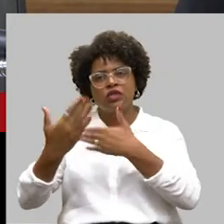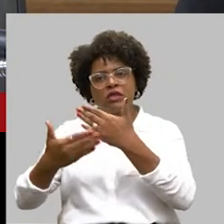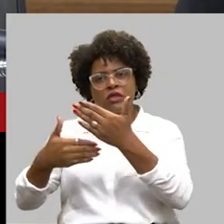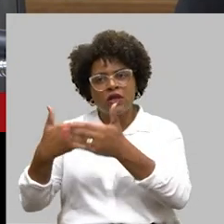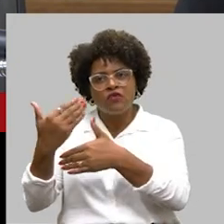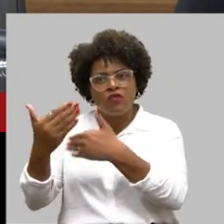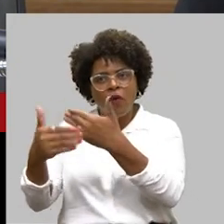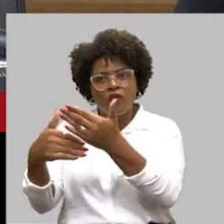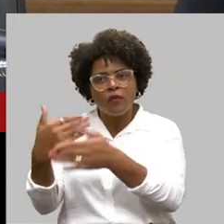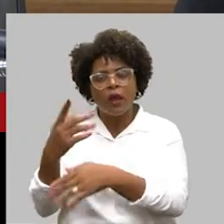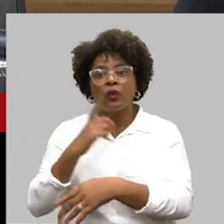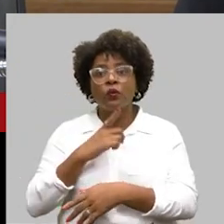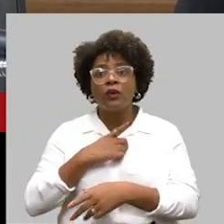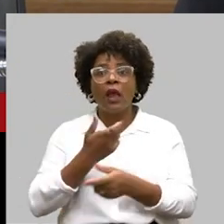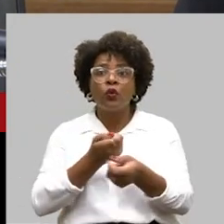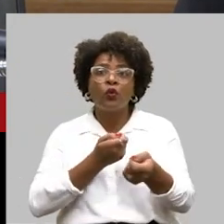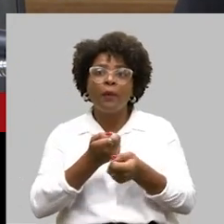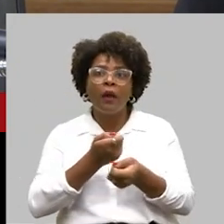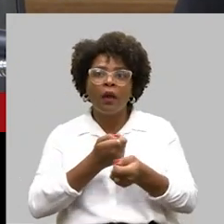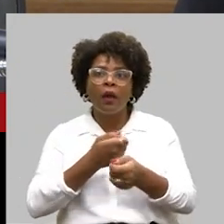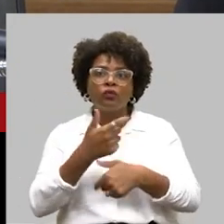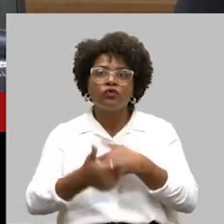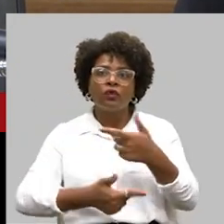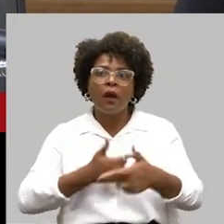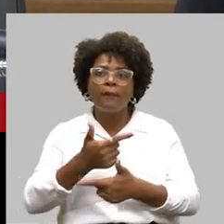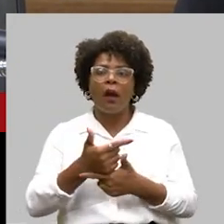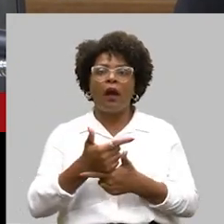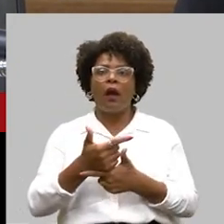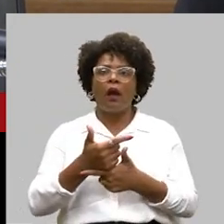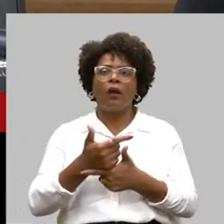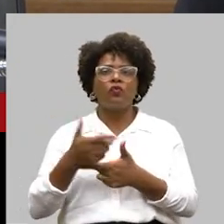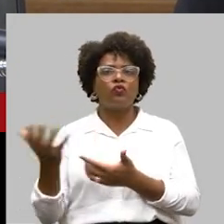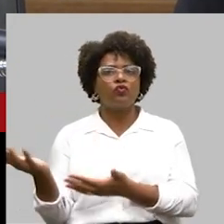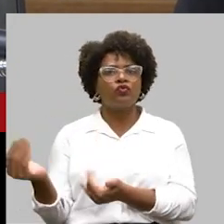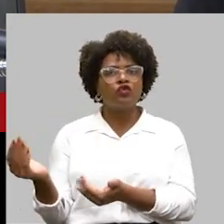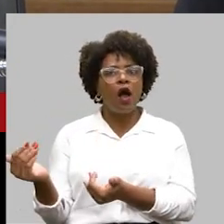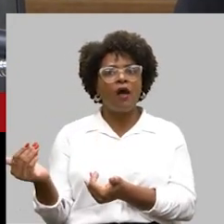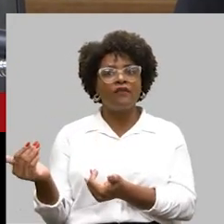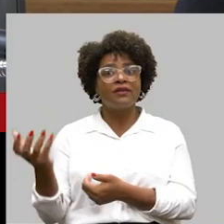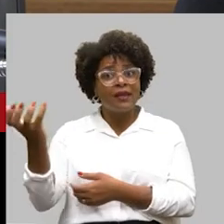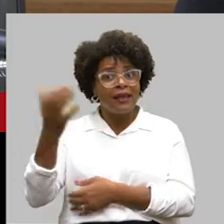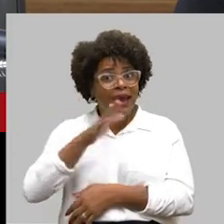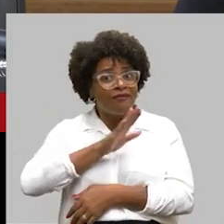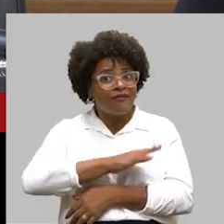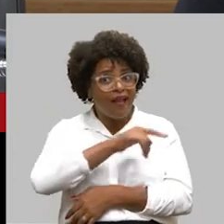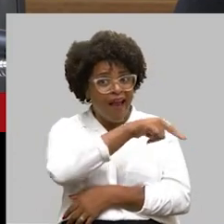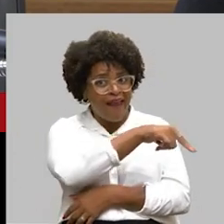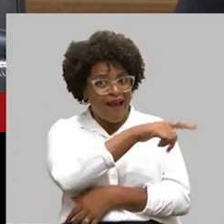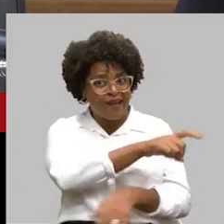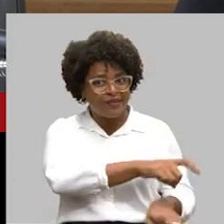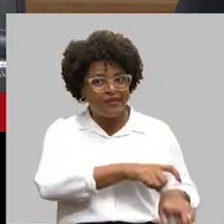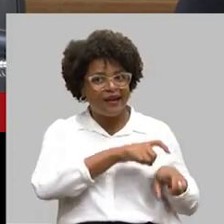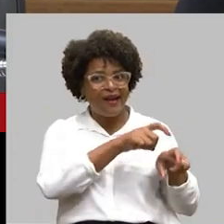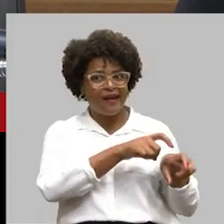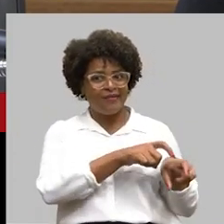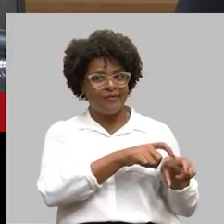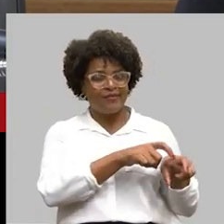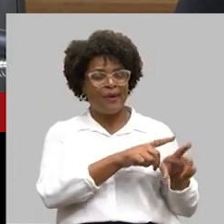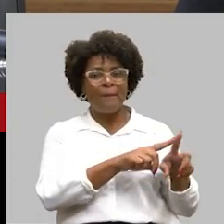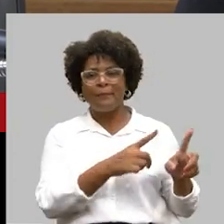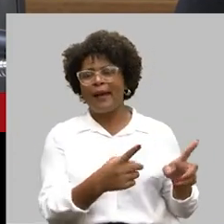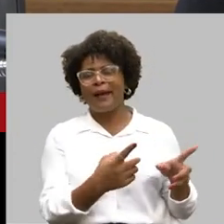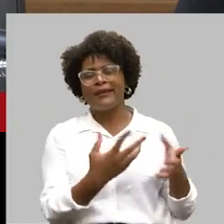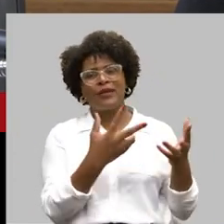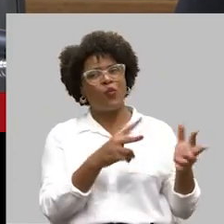trabalho essa juventude que quer ficar no campo Muitos não querem sair de lá mas não dá para ficar numa condição que nós estamos vendo